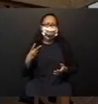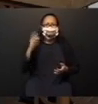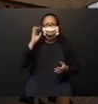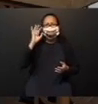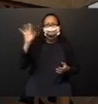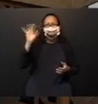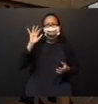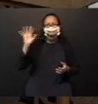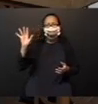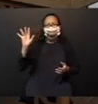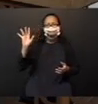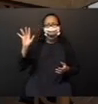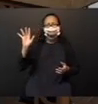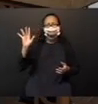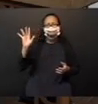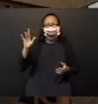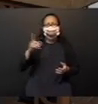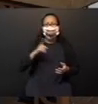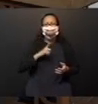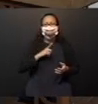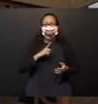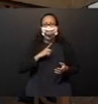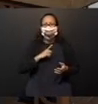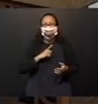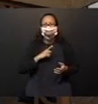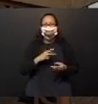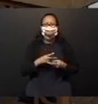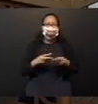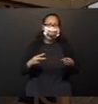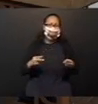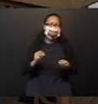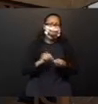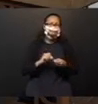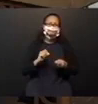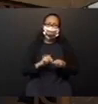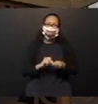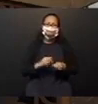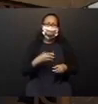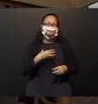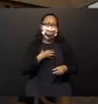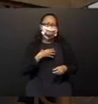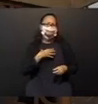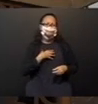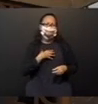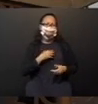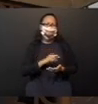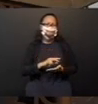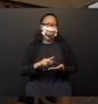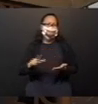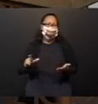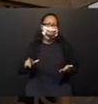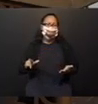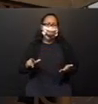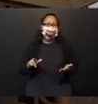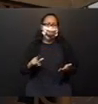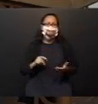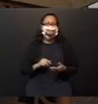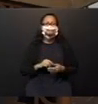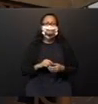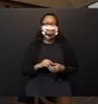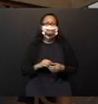disso, ele inclui nome de ações, estados, qualidades, sentimentos, etc. Tudo que